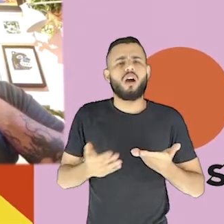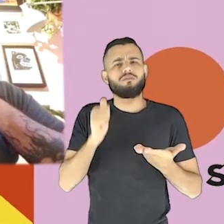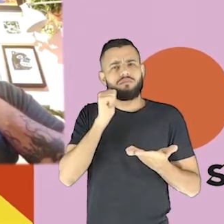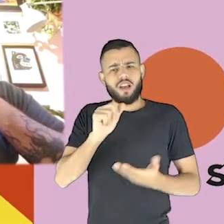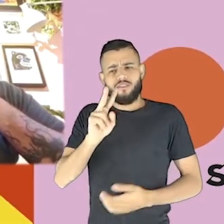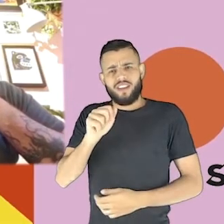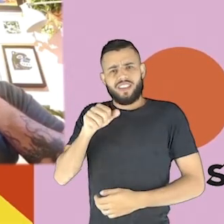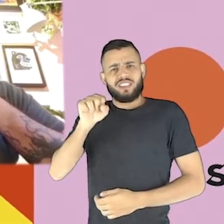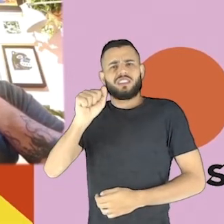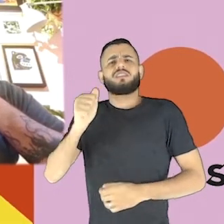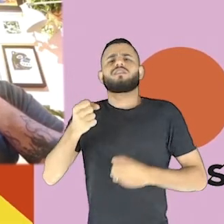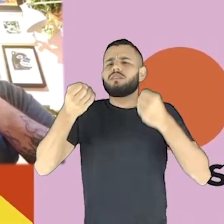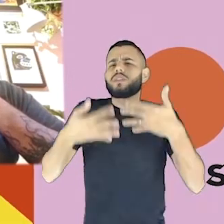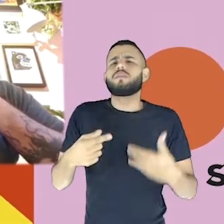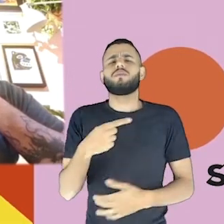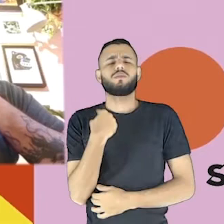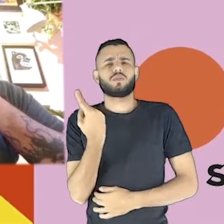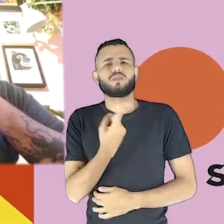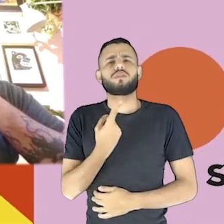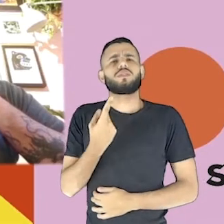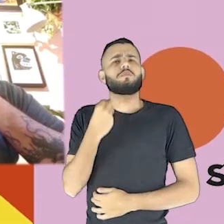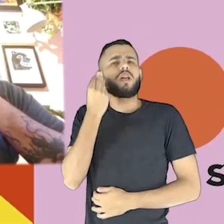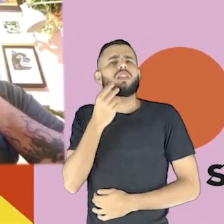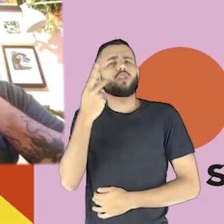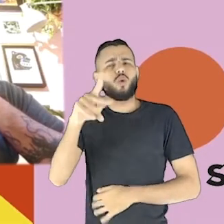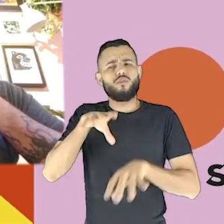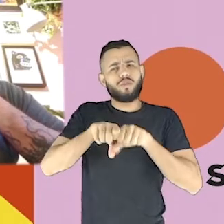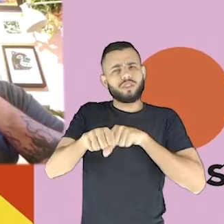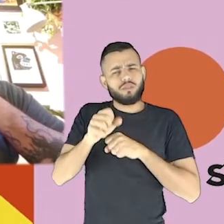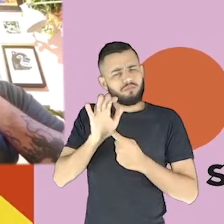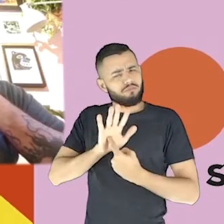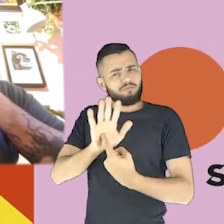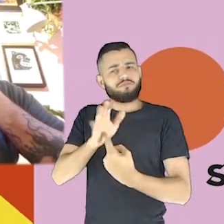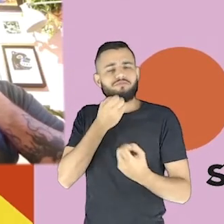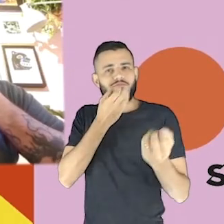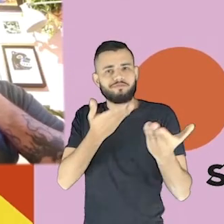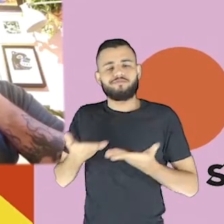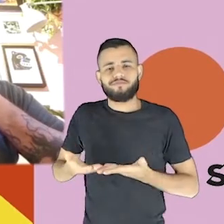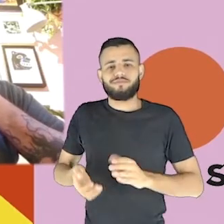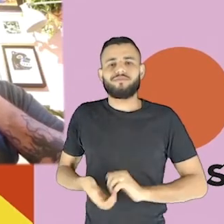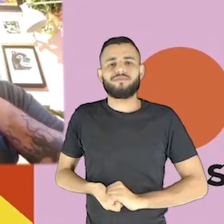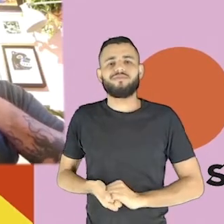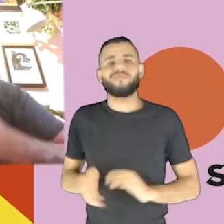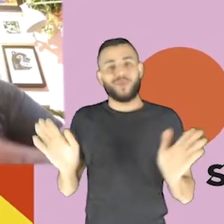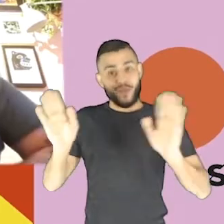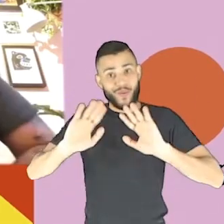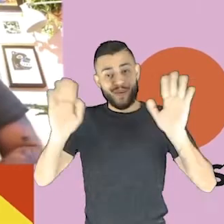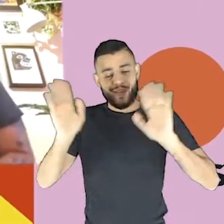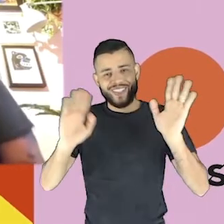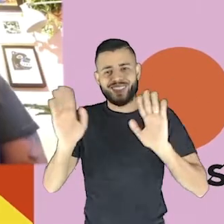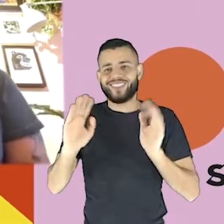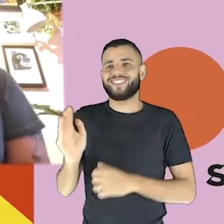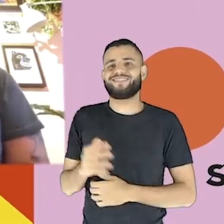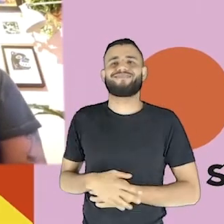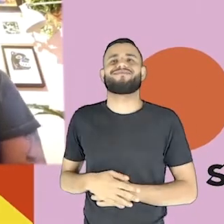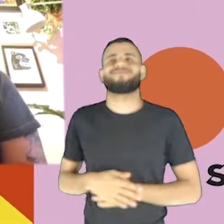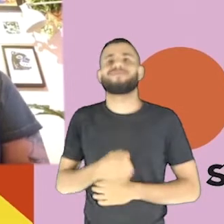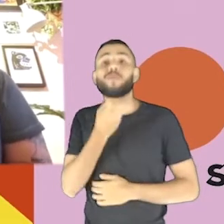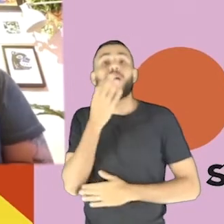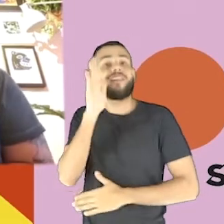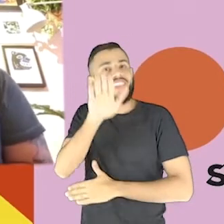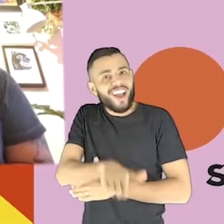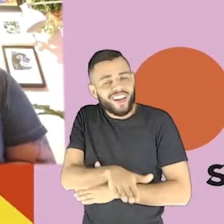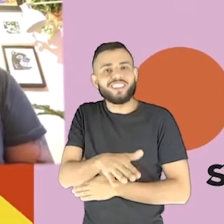da sua experiência, da sua formação. Se apresenta, seja bem-vinda. Oi, Jaime, valeu. Oi, Gabi.